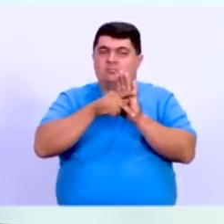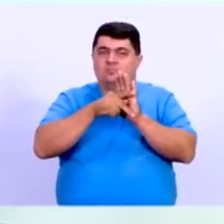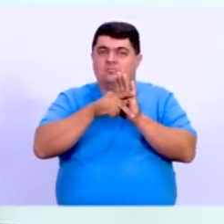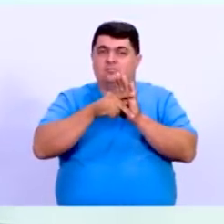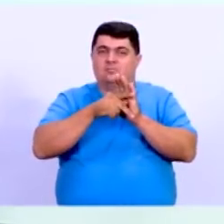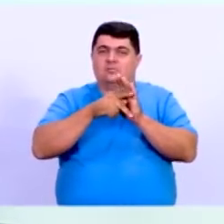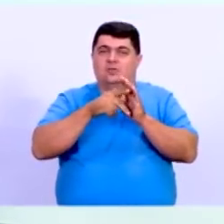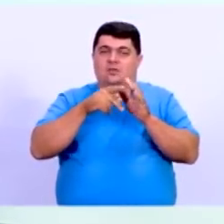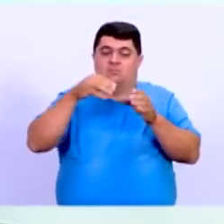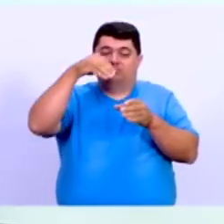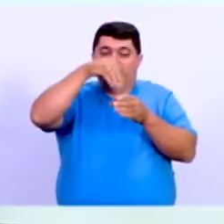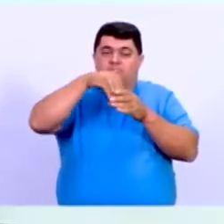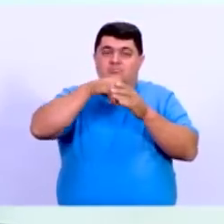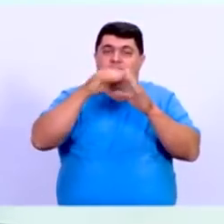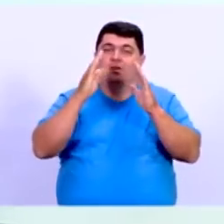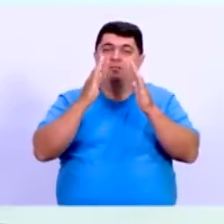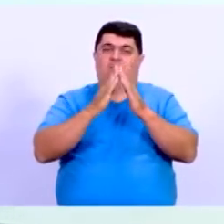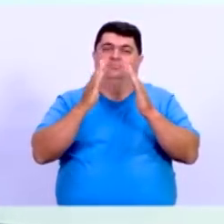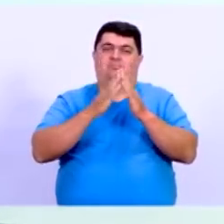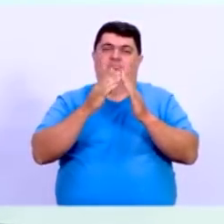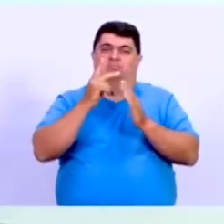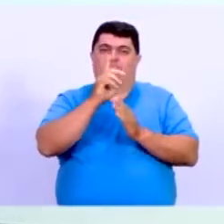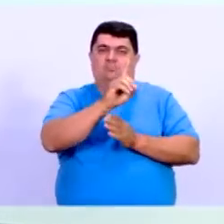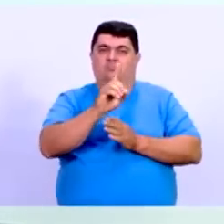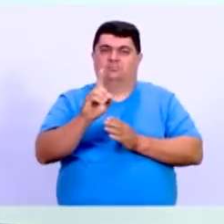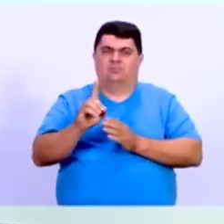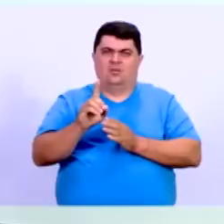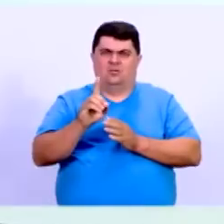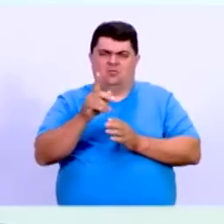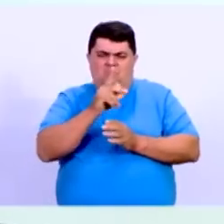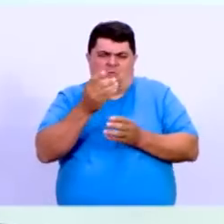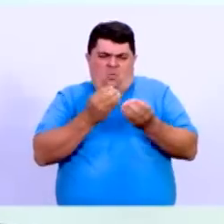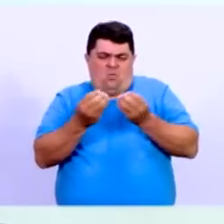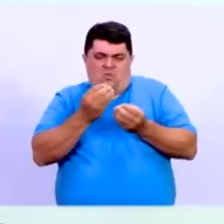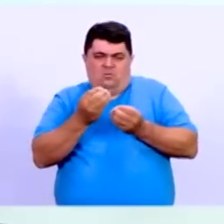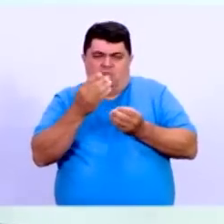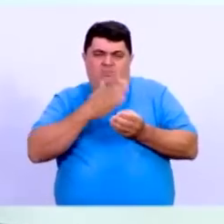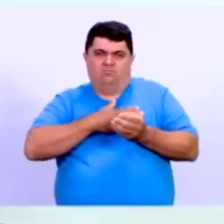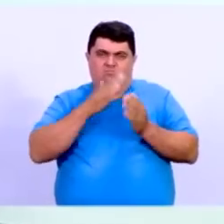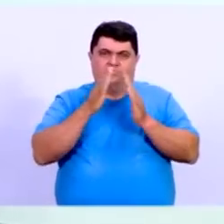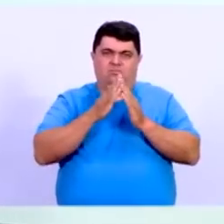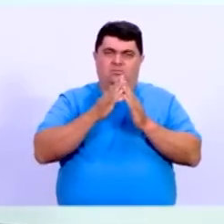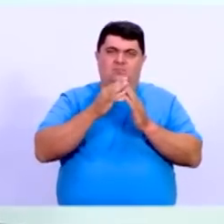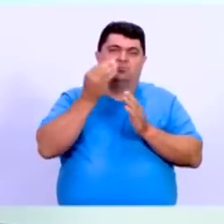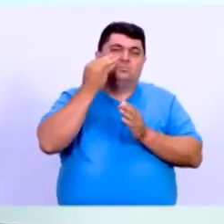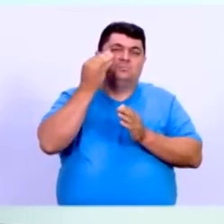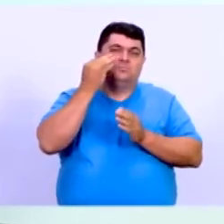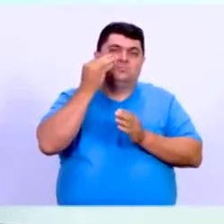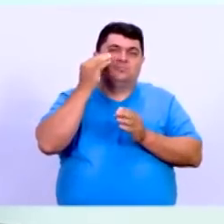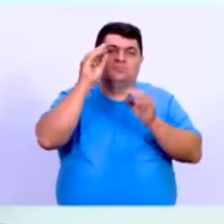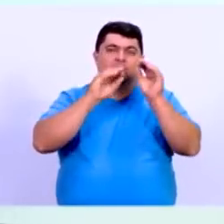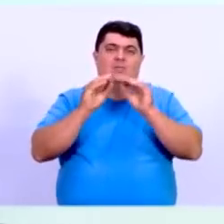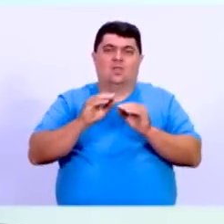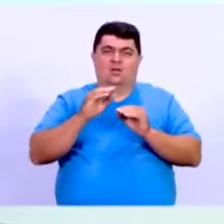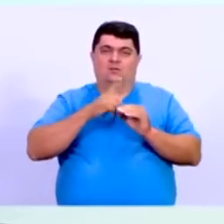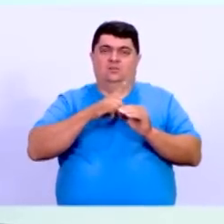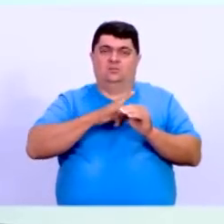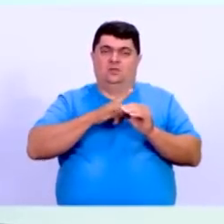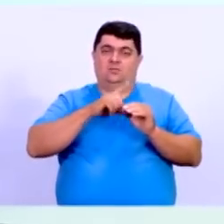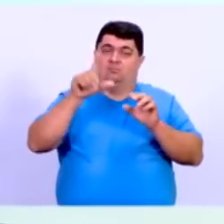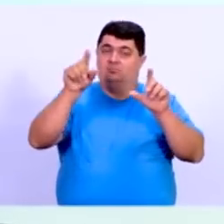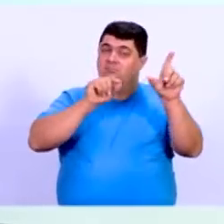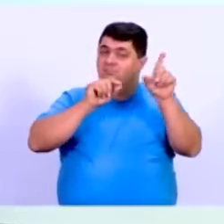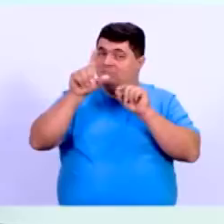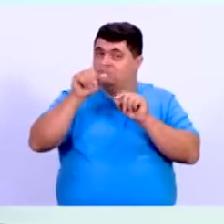na residência dos senhores. Professor, na minha residência, professor, vamos ver aí o que vocês pegarem e elencaram. Além de destacar,